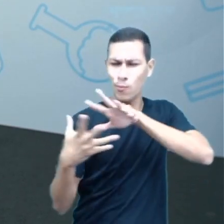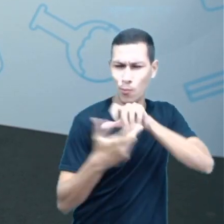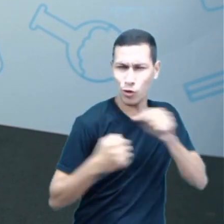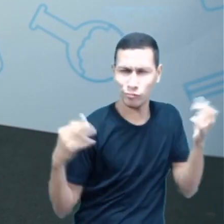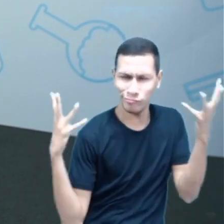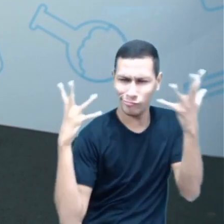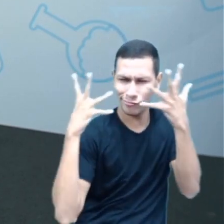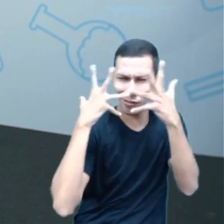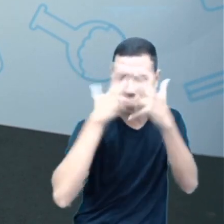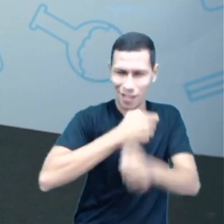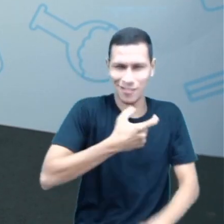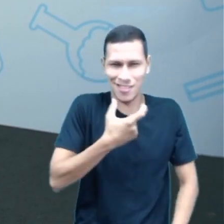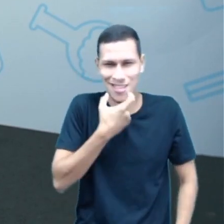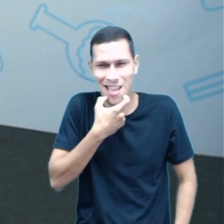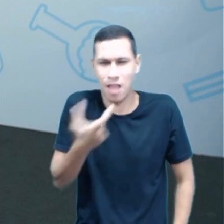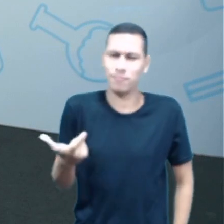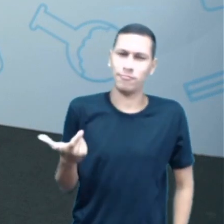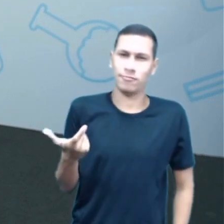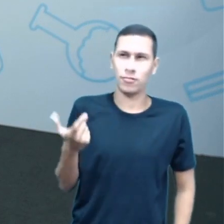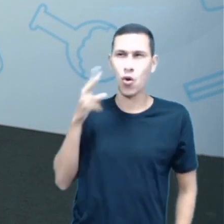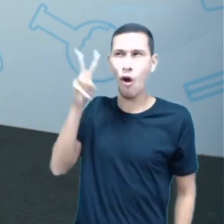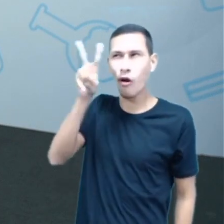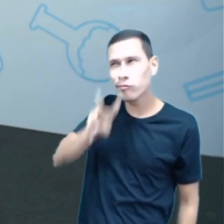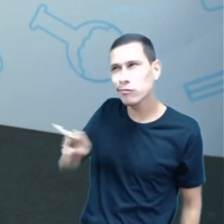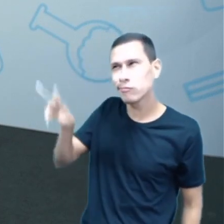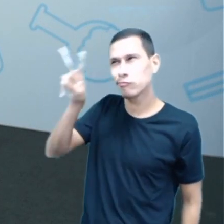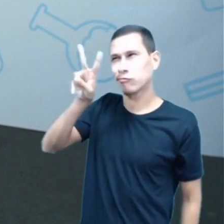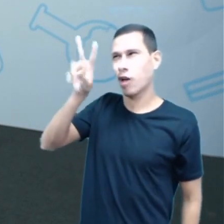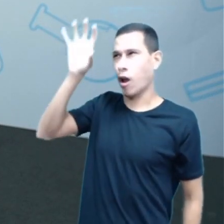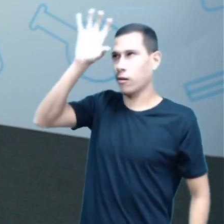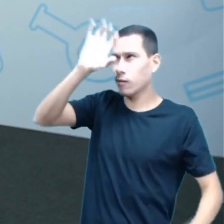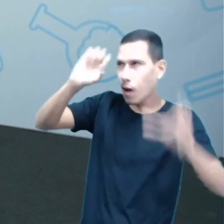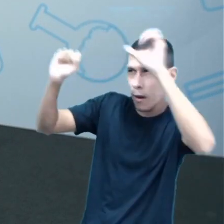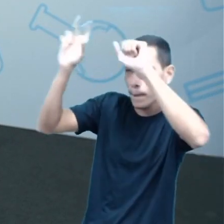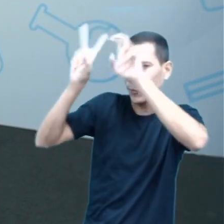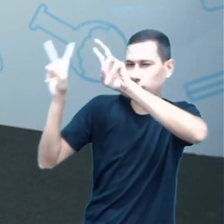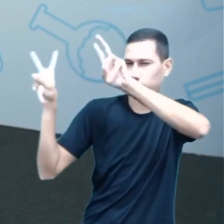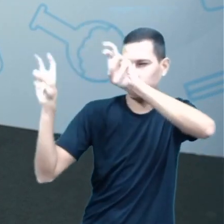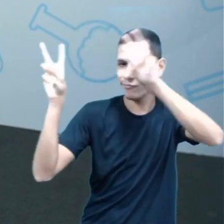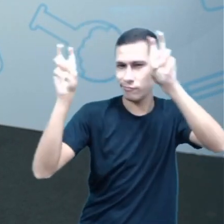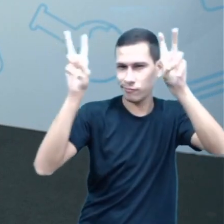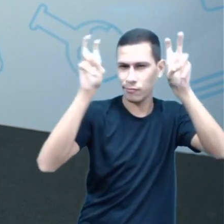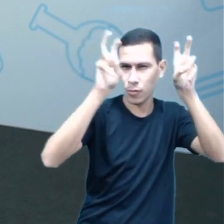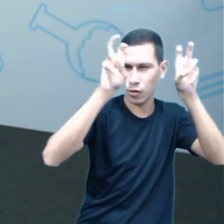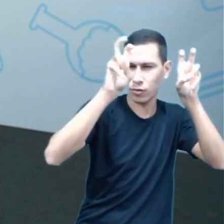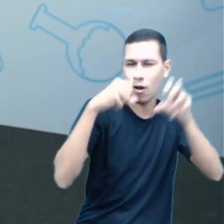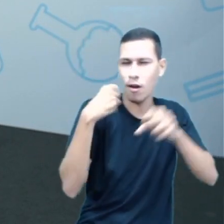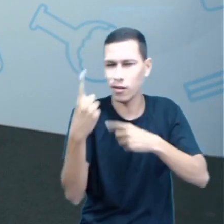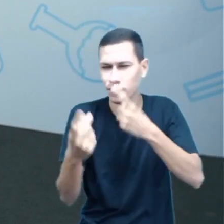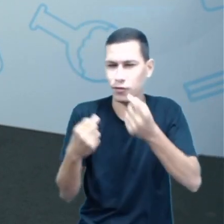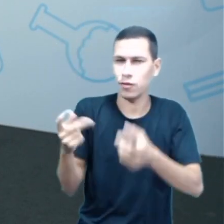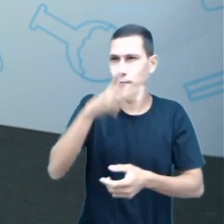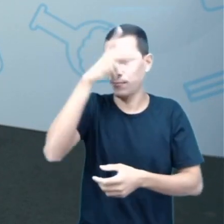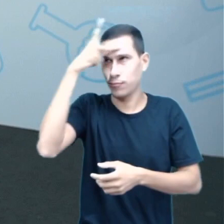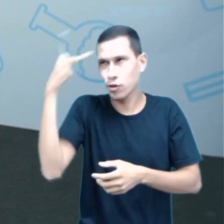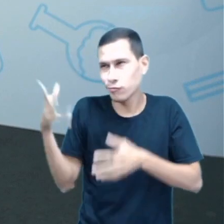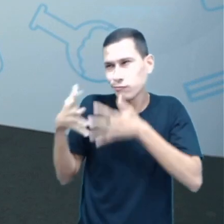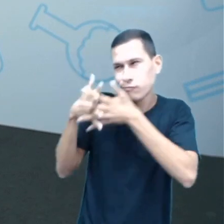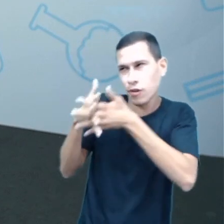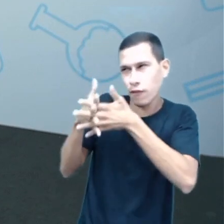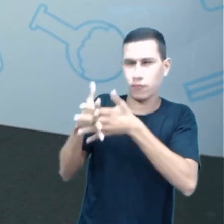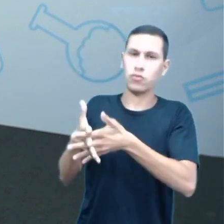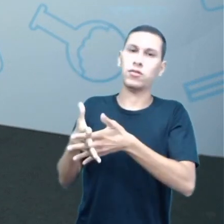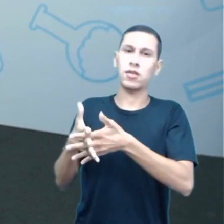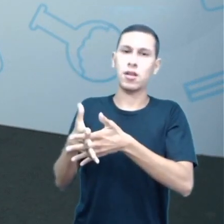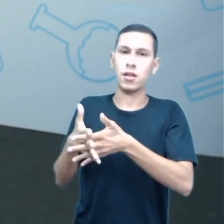inglesa, certo? Vamos dar uma olhadinha hoje num assunto que costuma confundir muito a cabeça dos alunos, que é a questão do